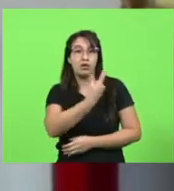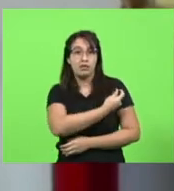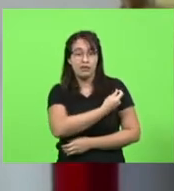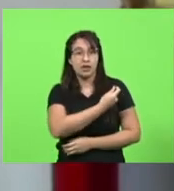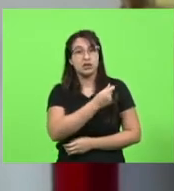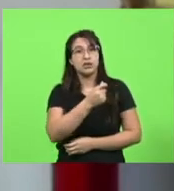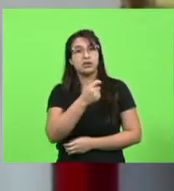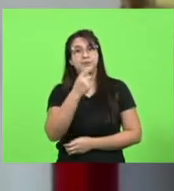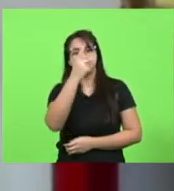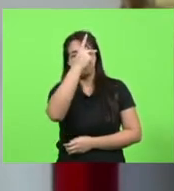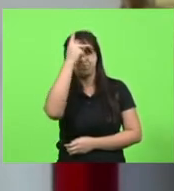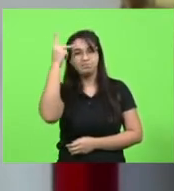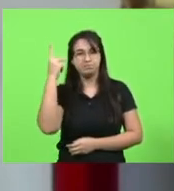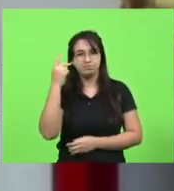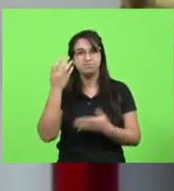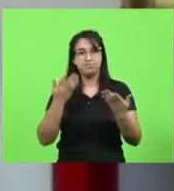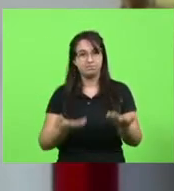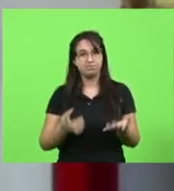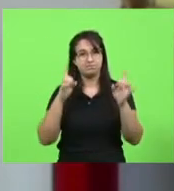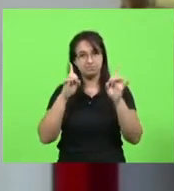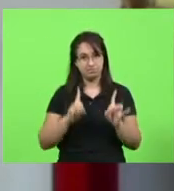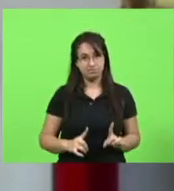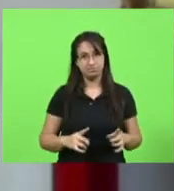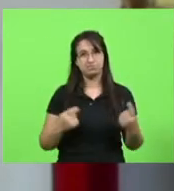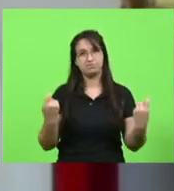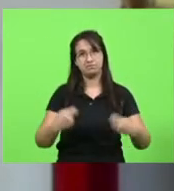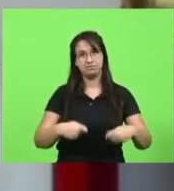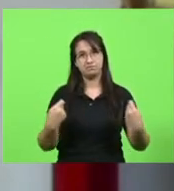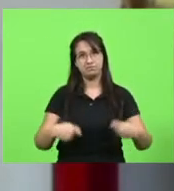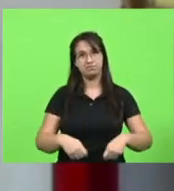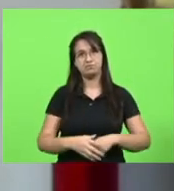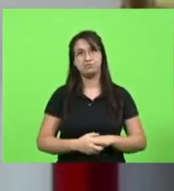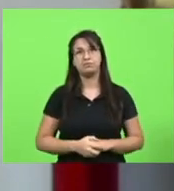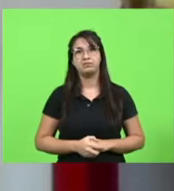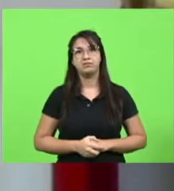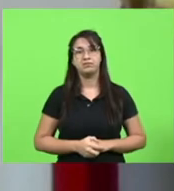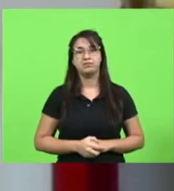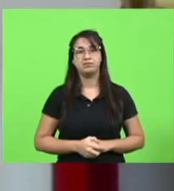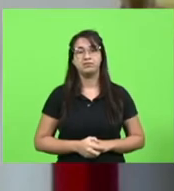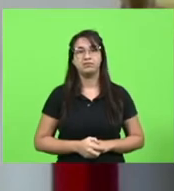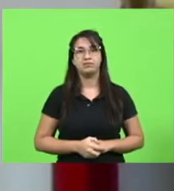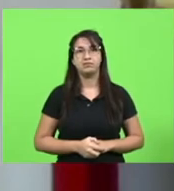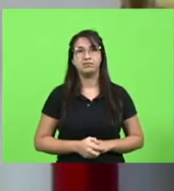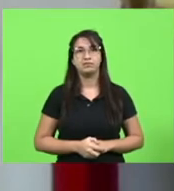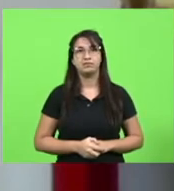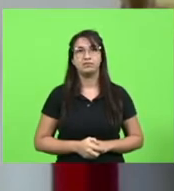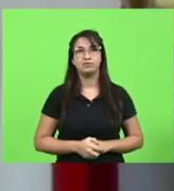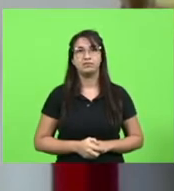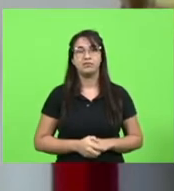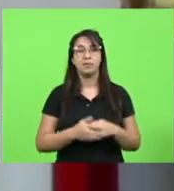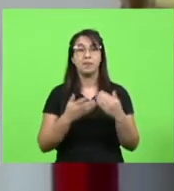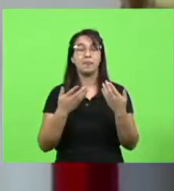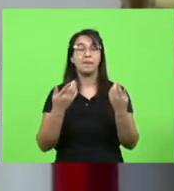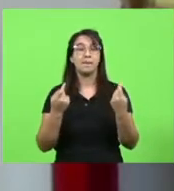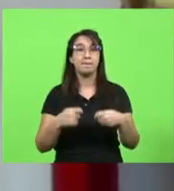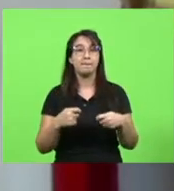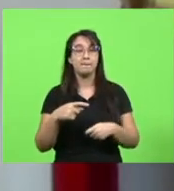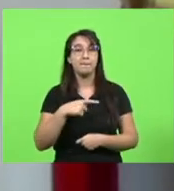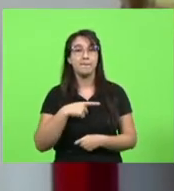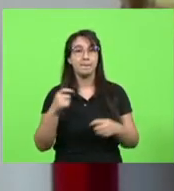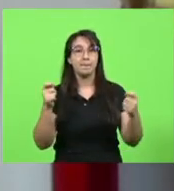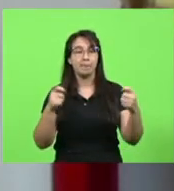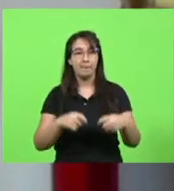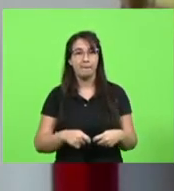as pessoas que mais precisam, as pessoas com deficiência, e que nós tenhamos condições de estabelecer em